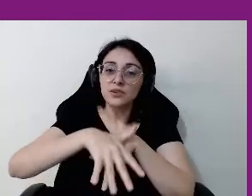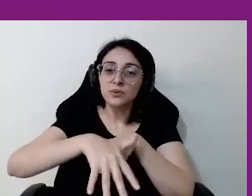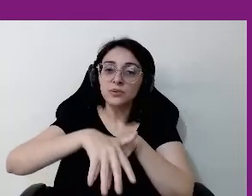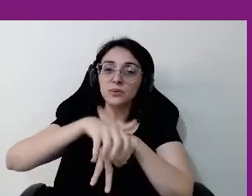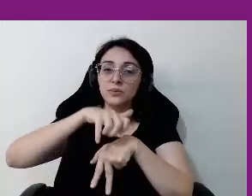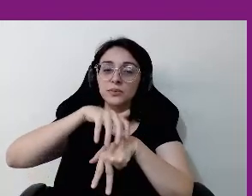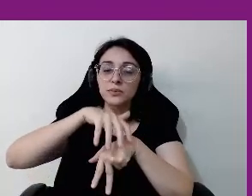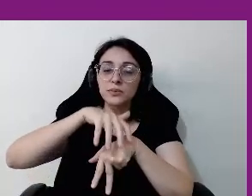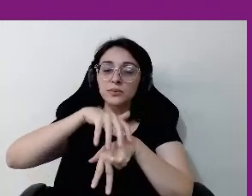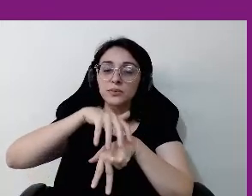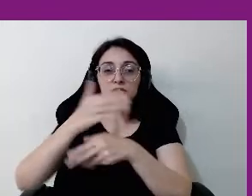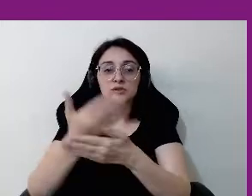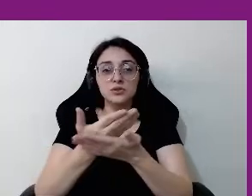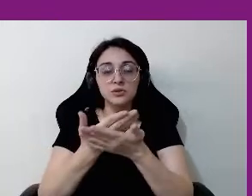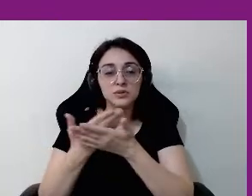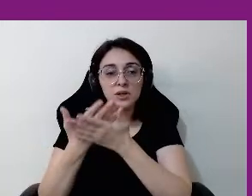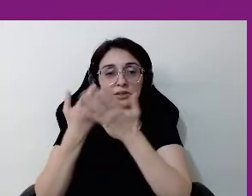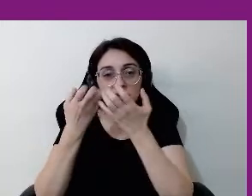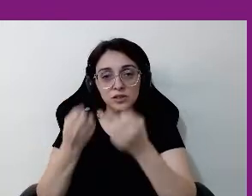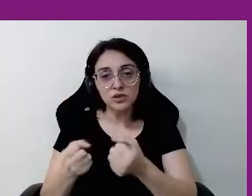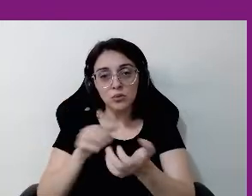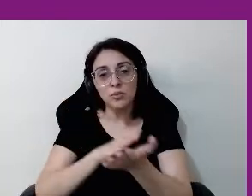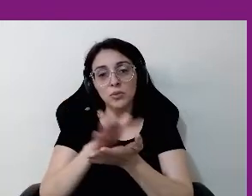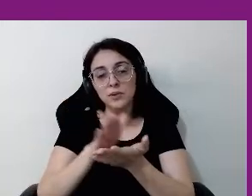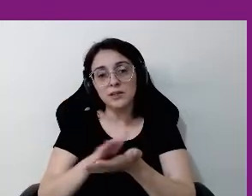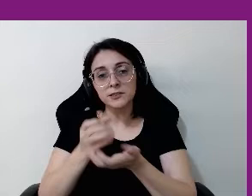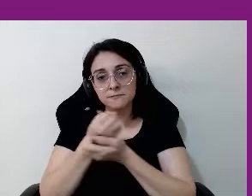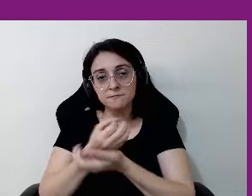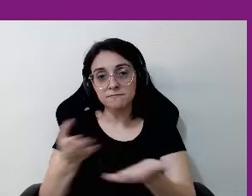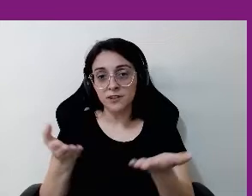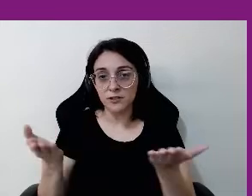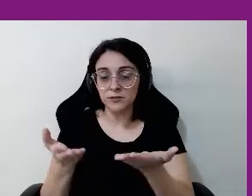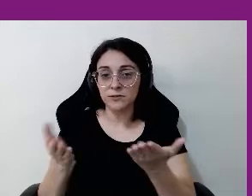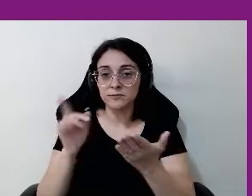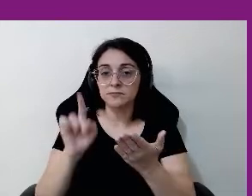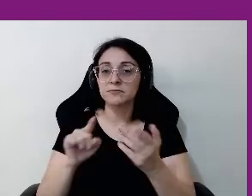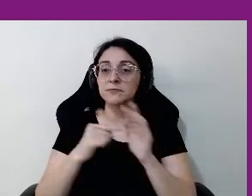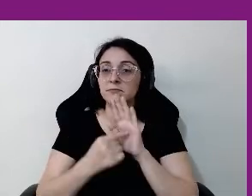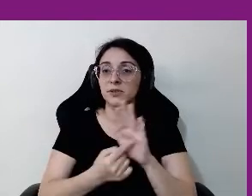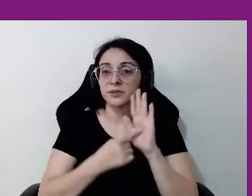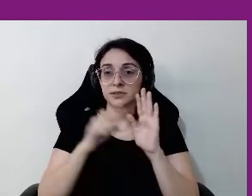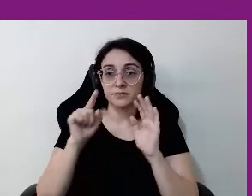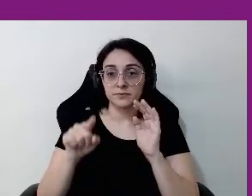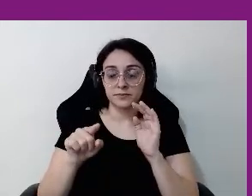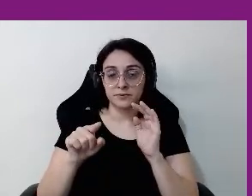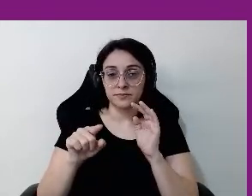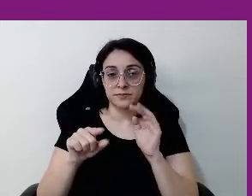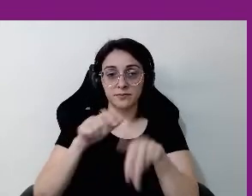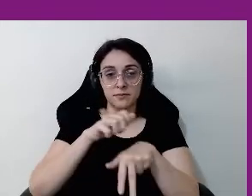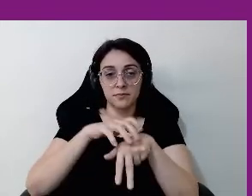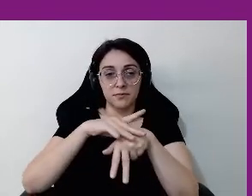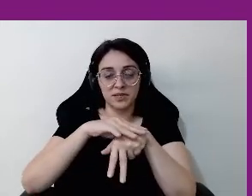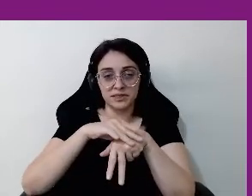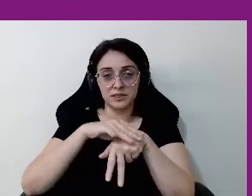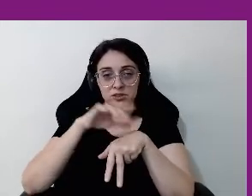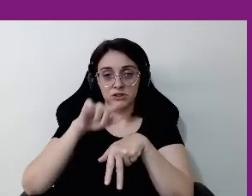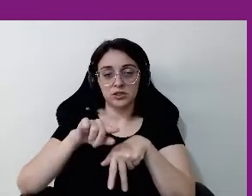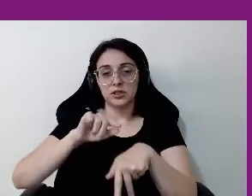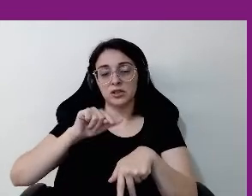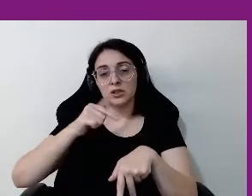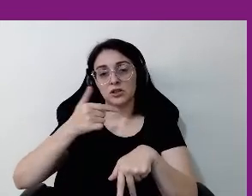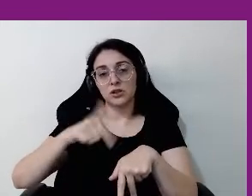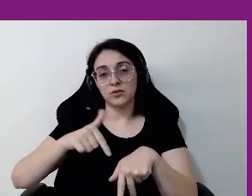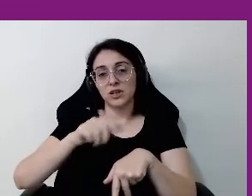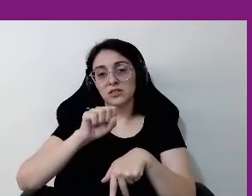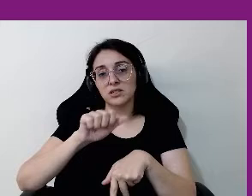este é um estudo que foi aceito para publicação recentemente, que mostra que mesmo nos pacientes que não têm